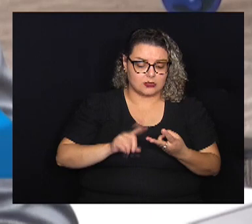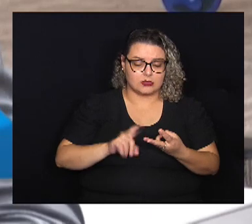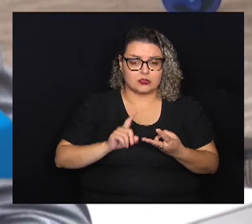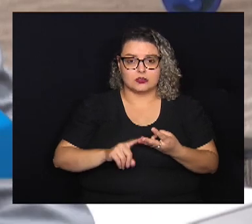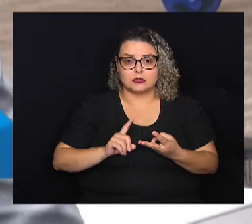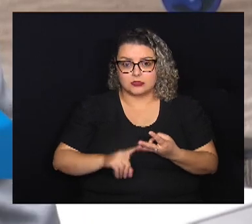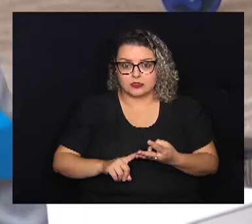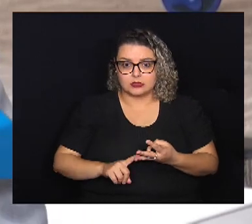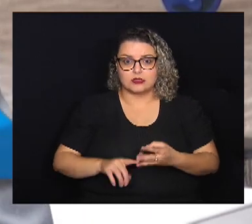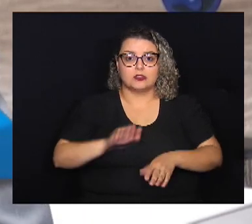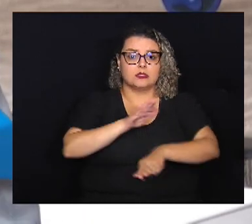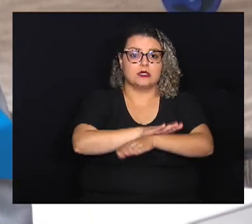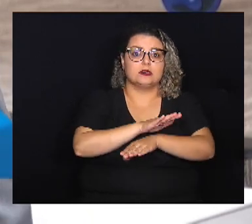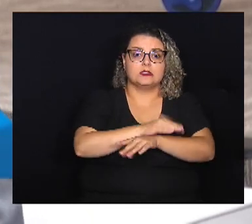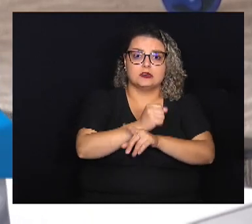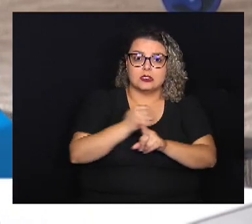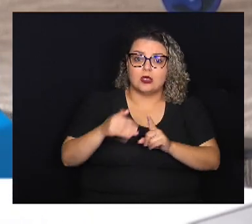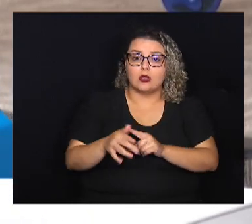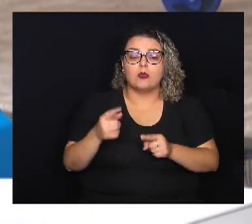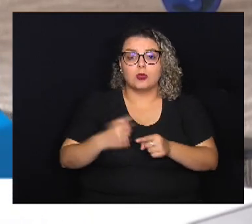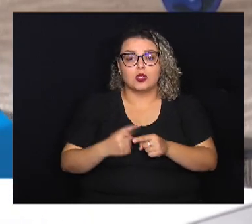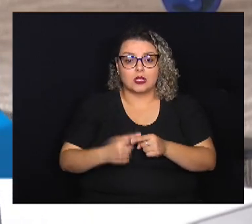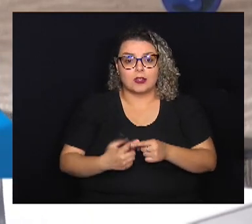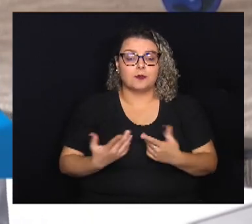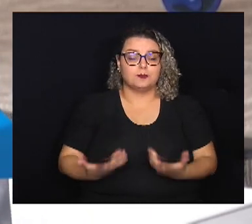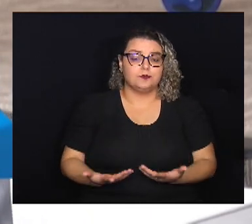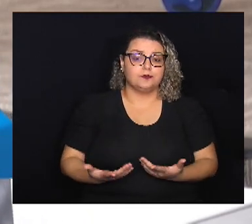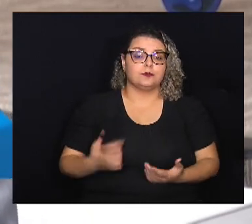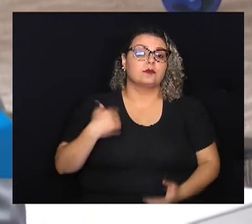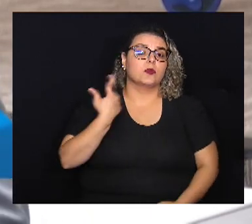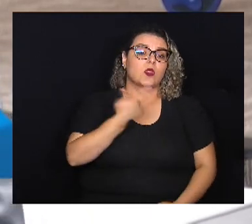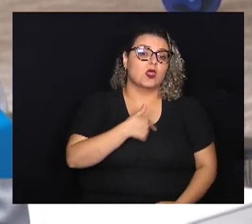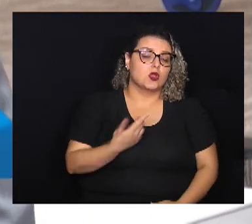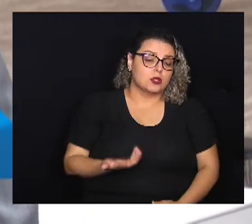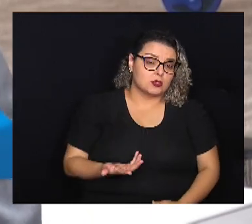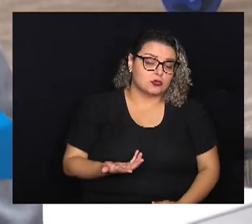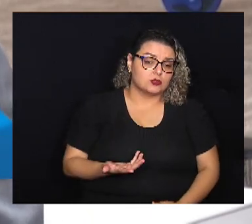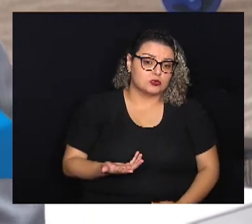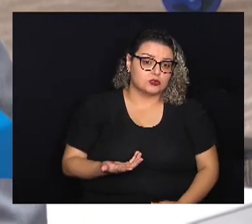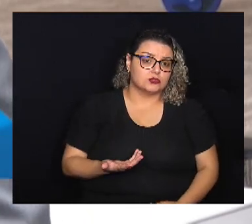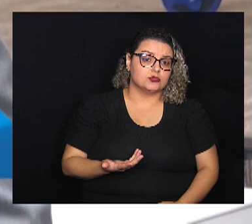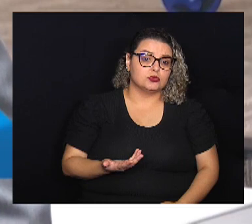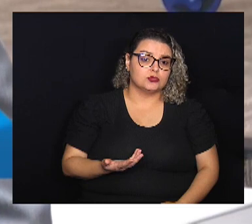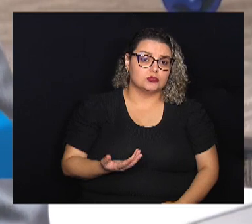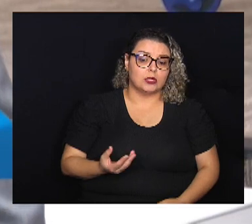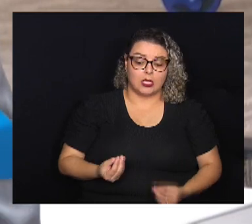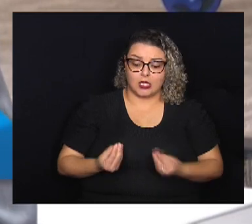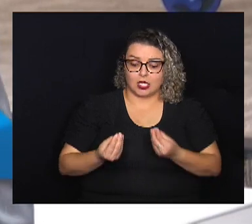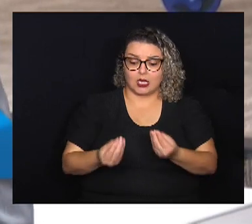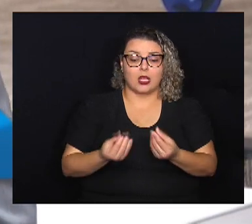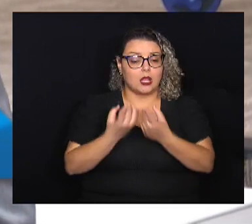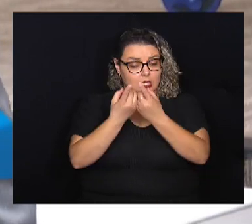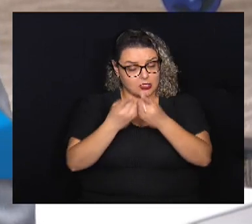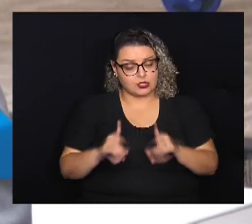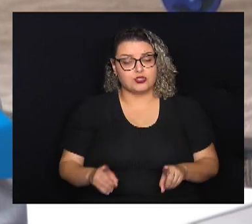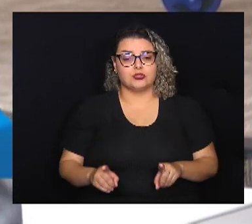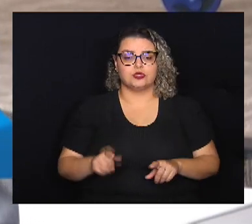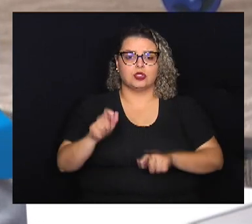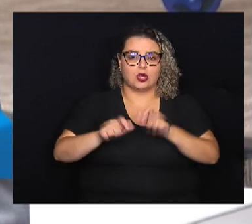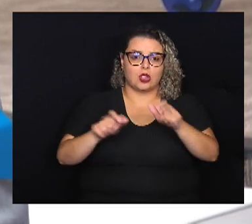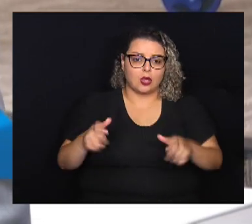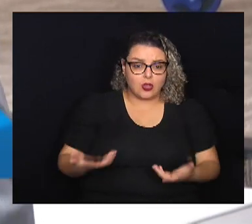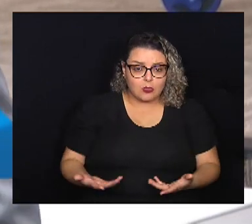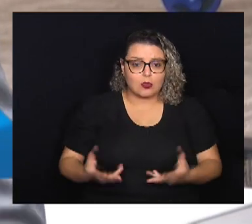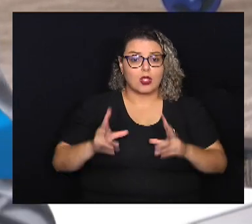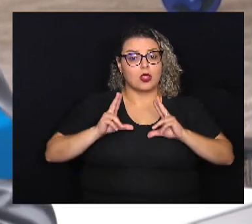na área da assistência social, porque com isso nós vamos dar a devida dignidade a essa pessoa